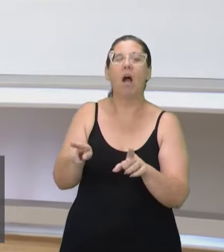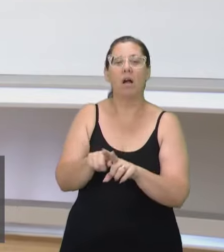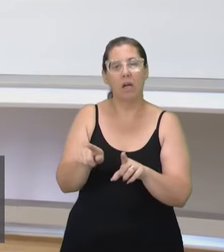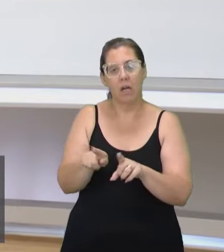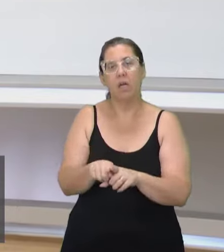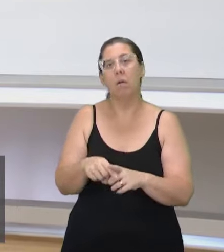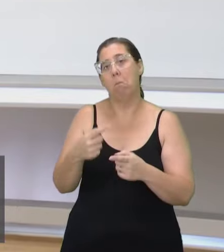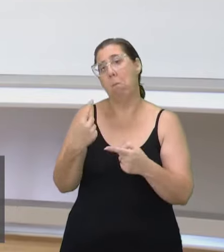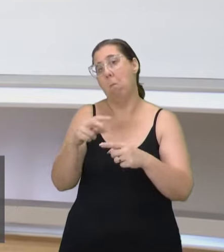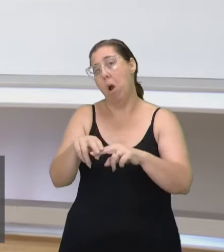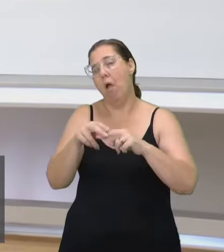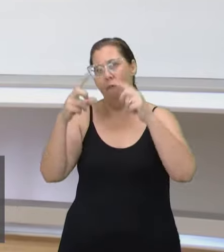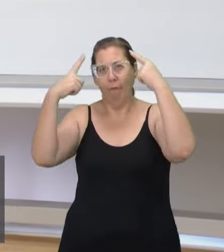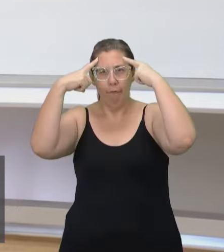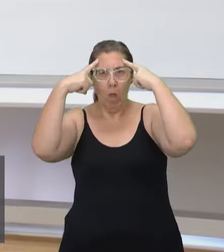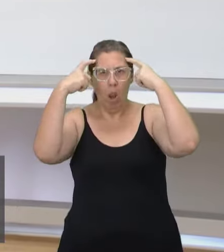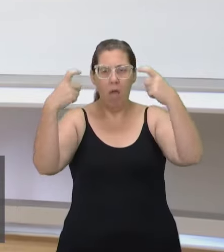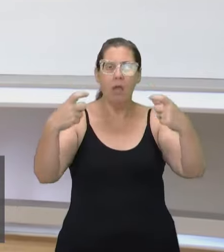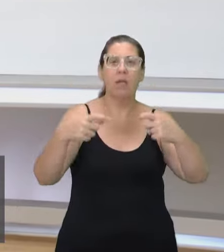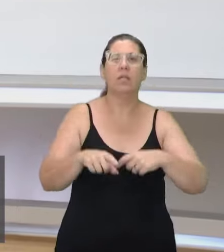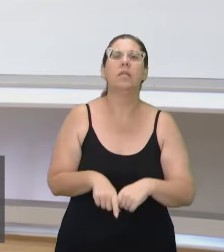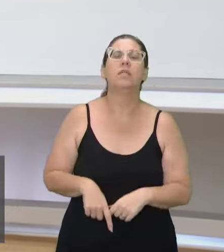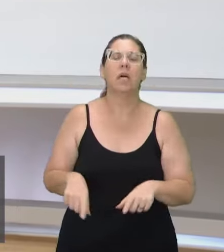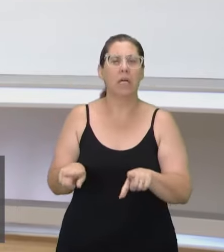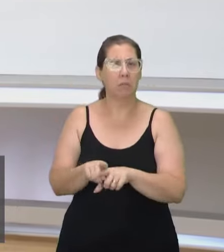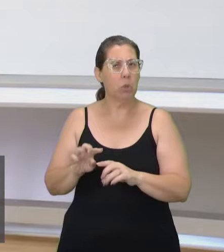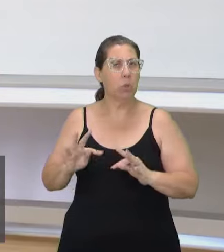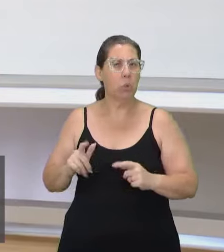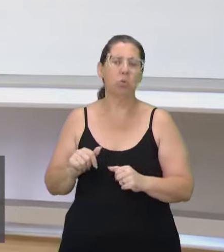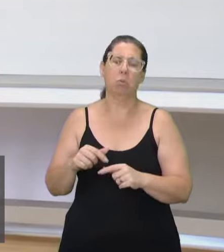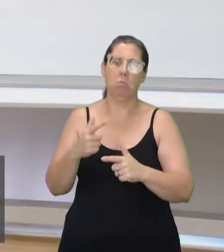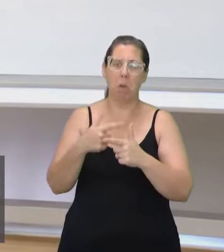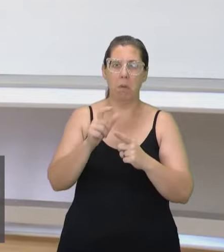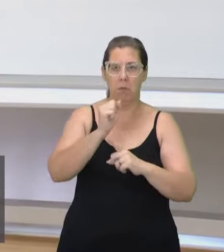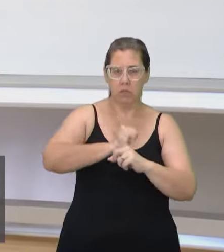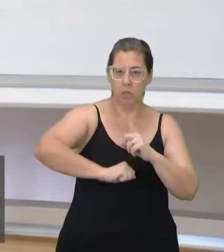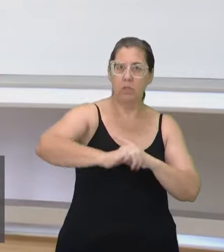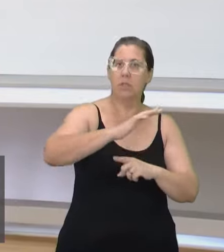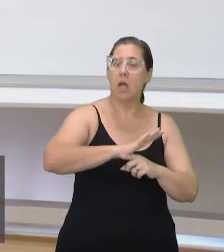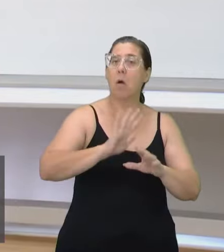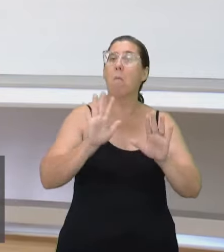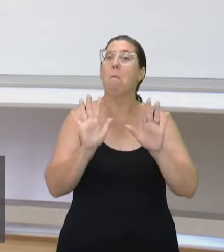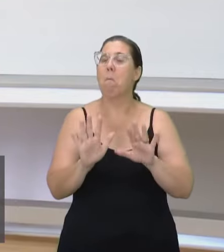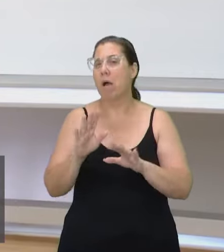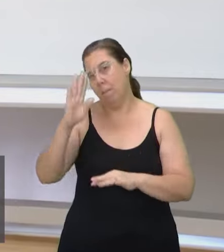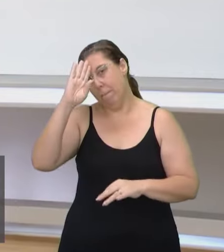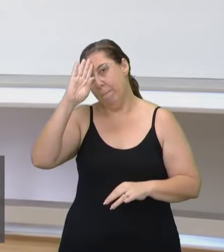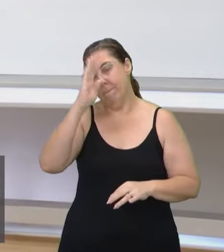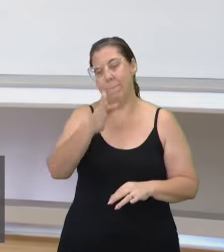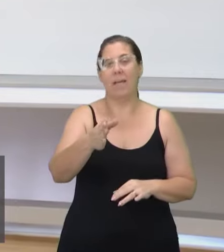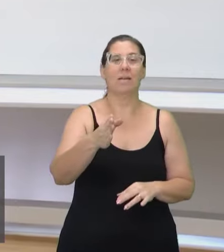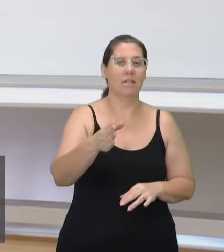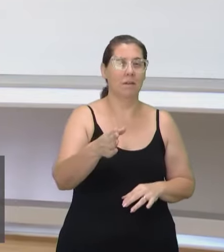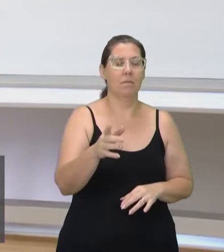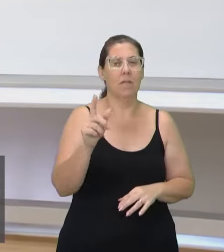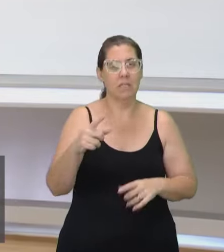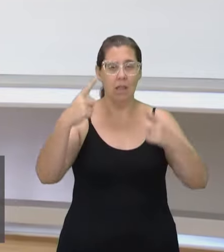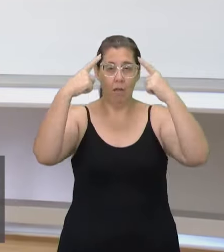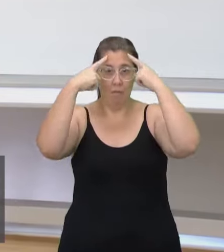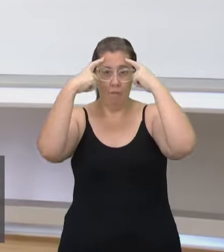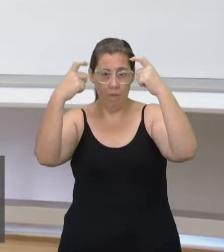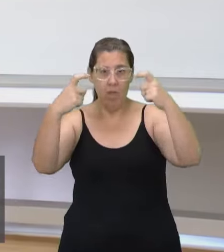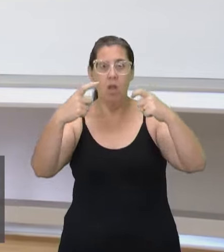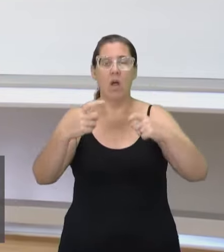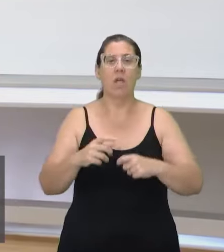da violência e de outros fenômenos sociais, mas principalmente esse, né, da violência,